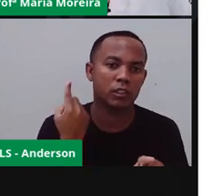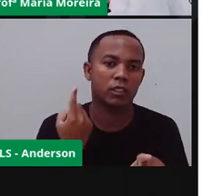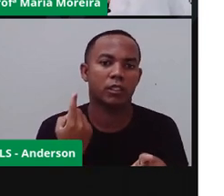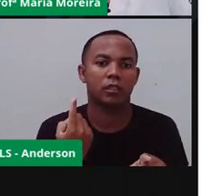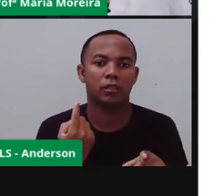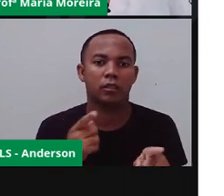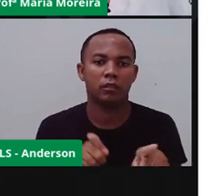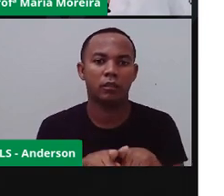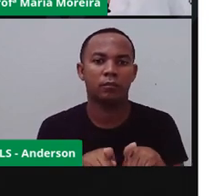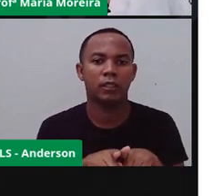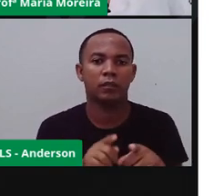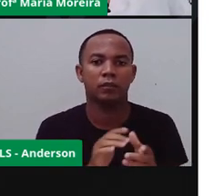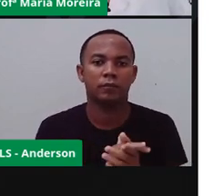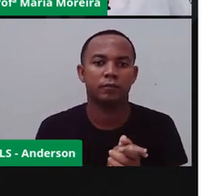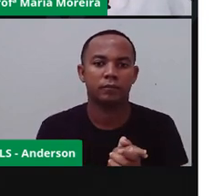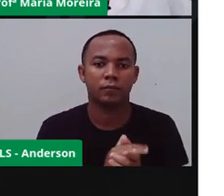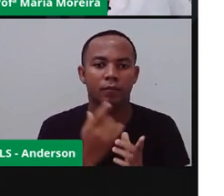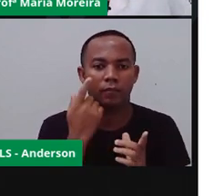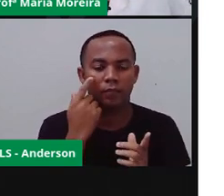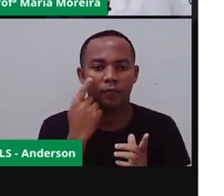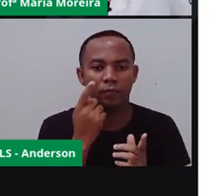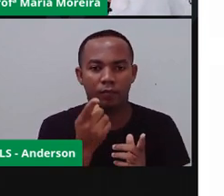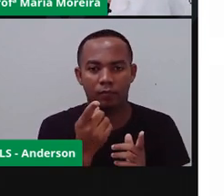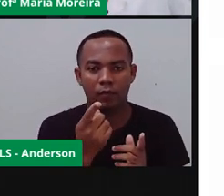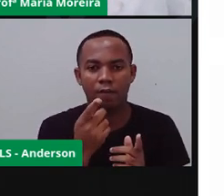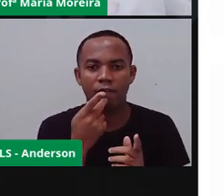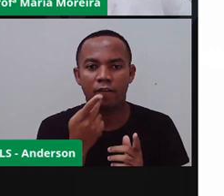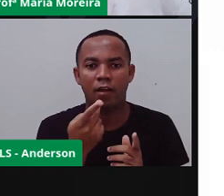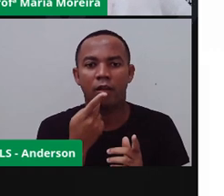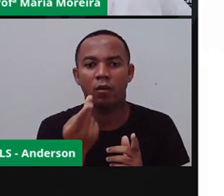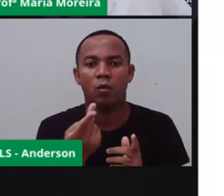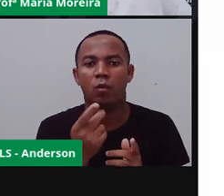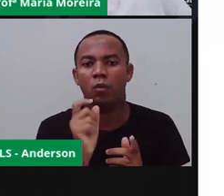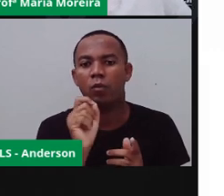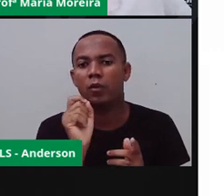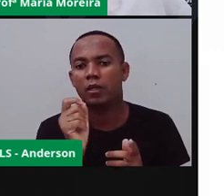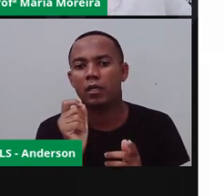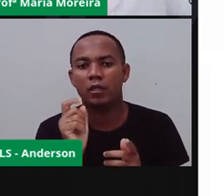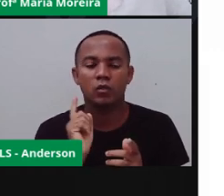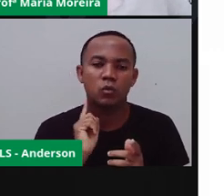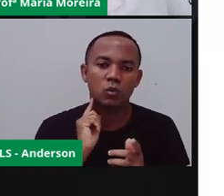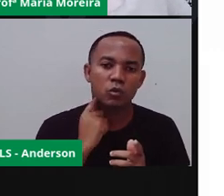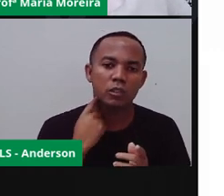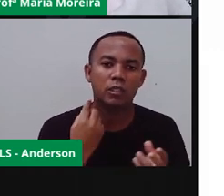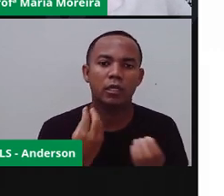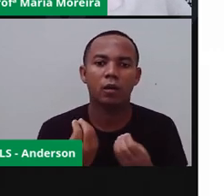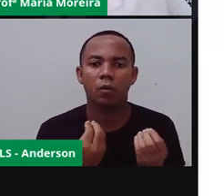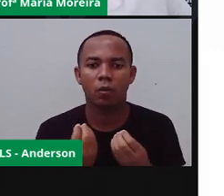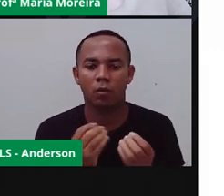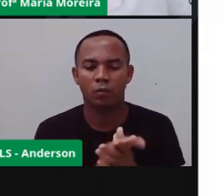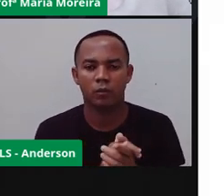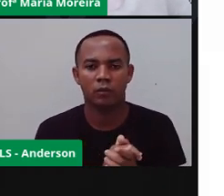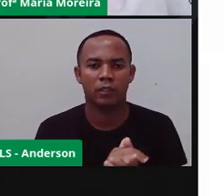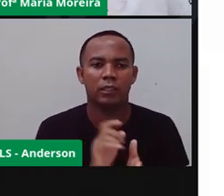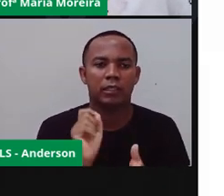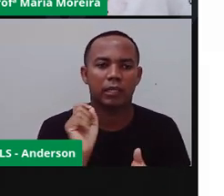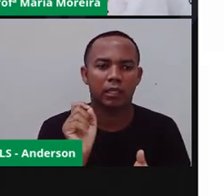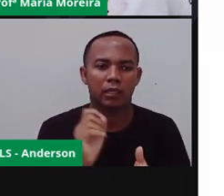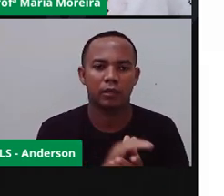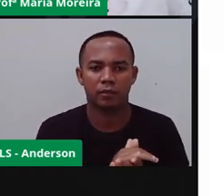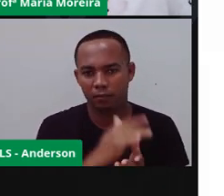na capa do slide, o que foi que a Pró falou sobre os peixinhos e a poluição? Aquilo ali é uma crítica a quem?